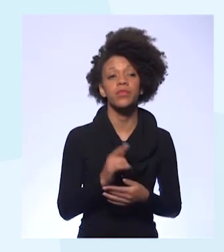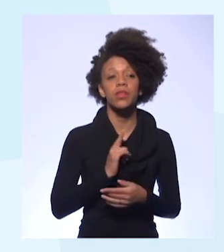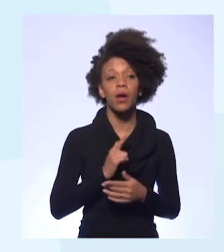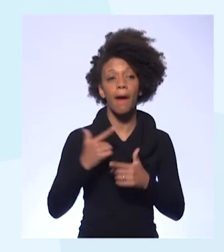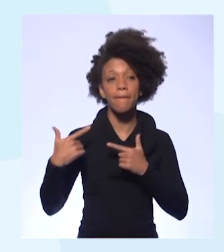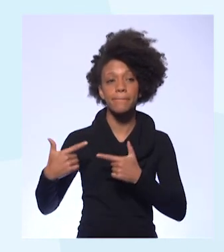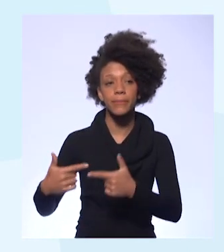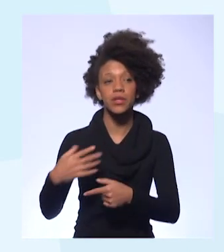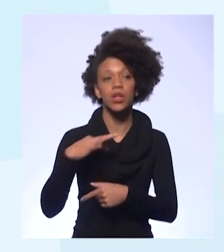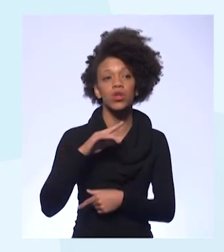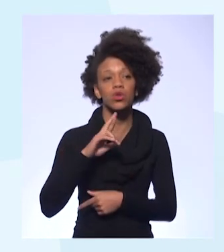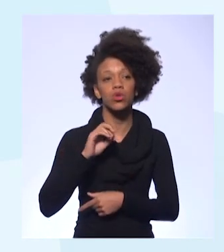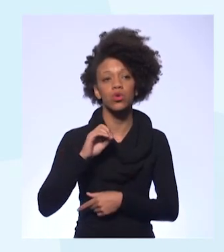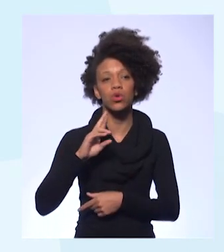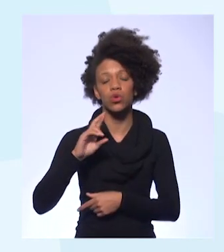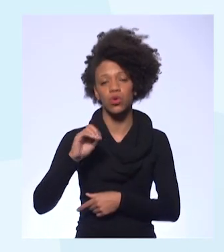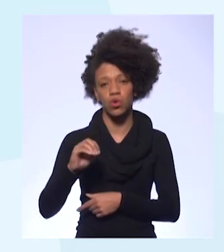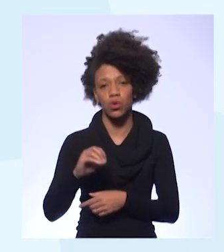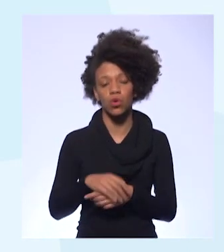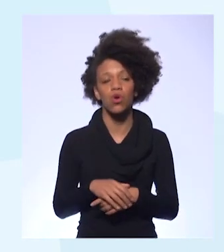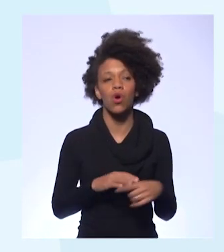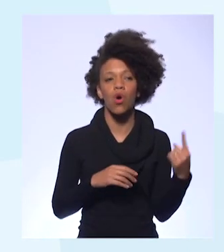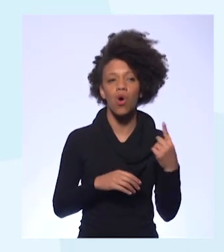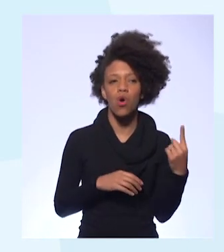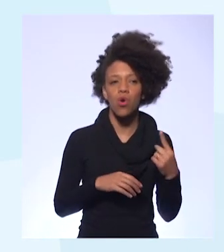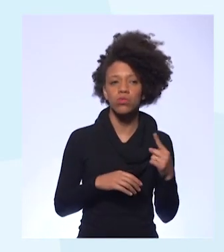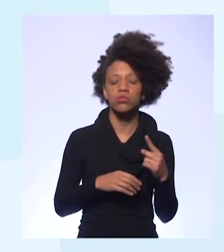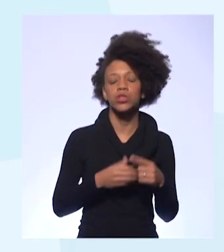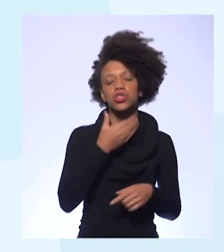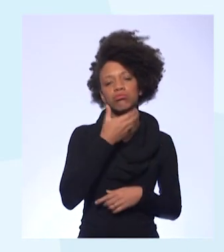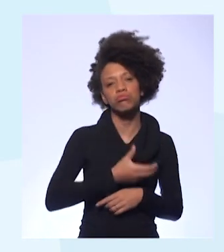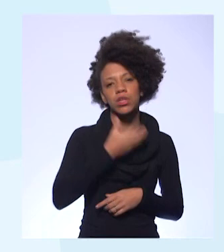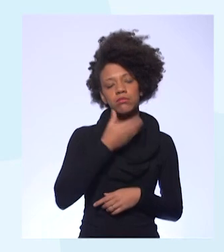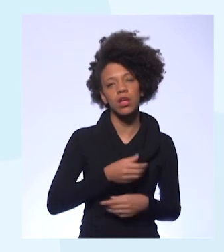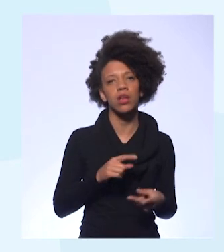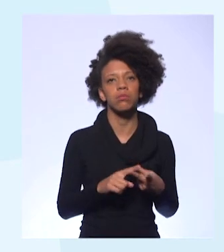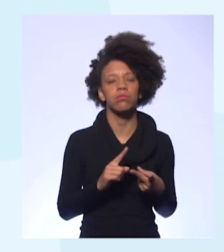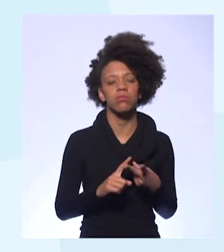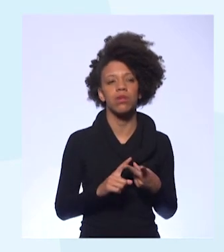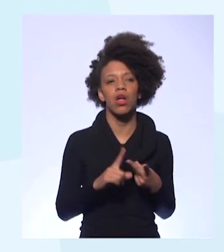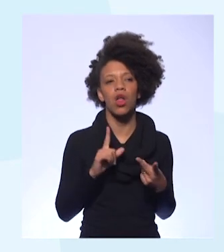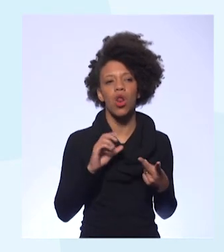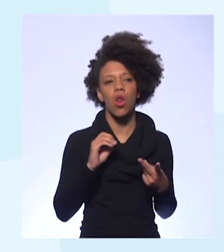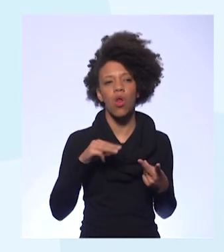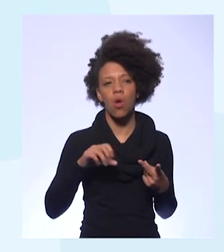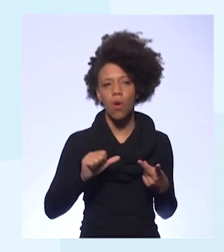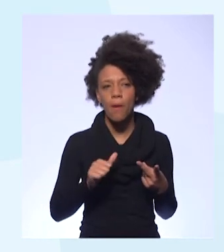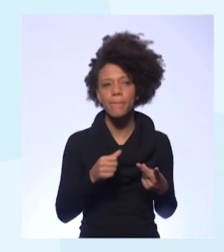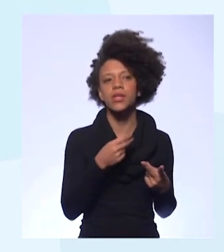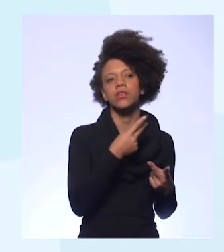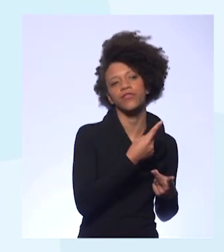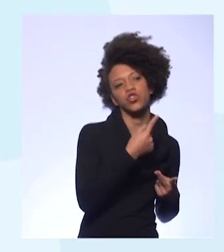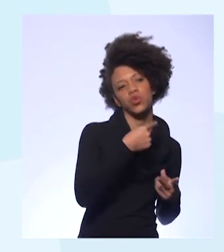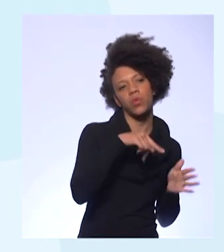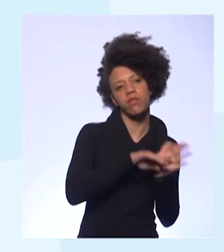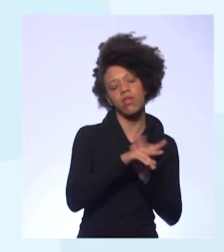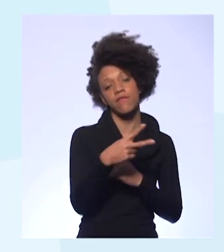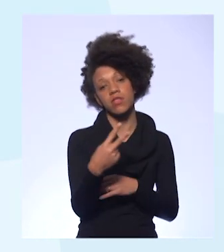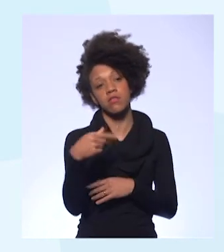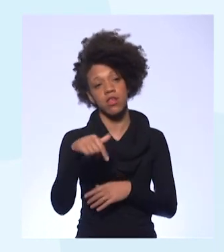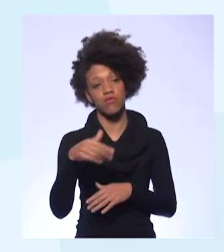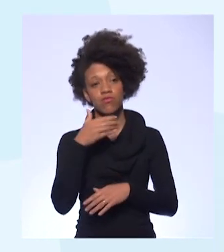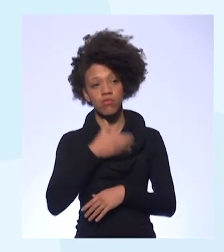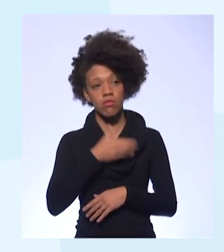a batalha de Avaí em onze de dezembro batalha de Lomas valentinas de 21 a 27 de